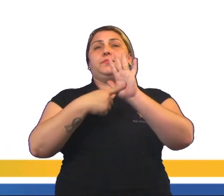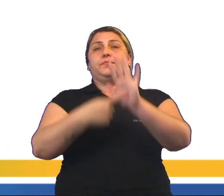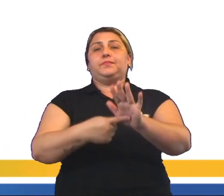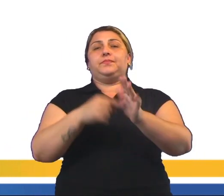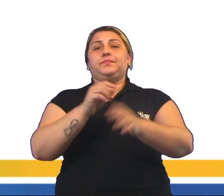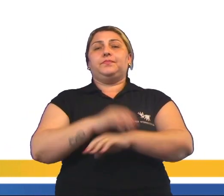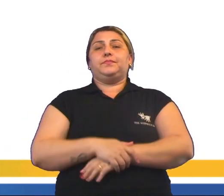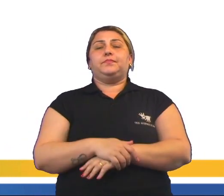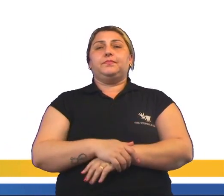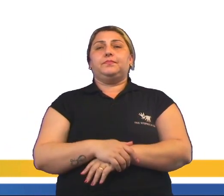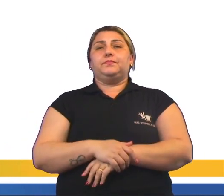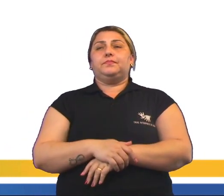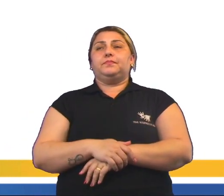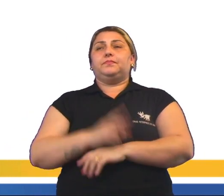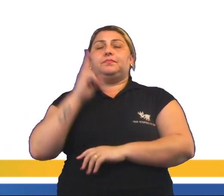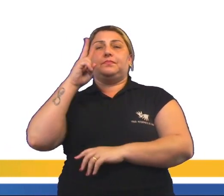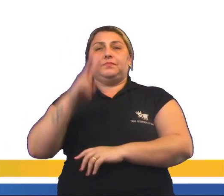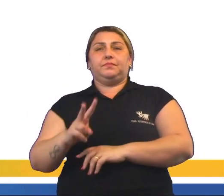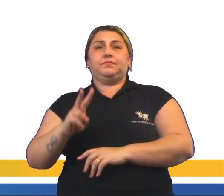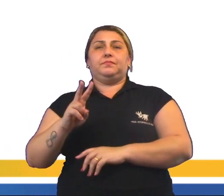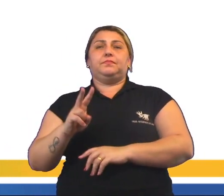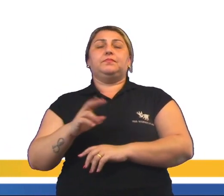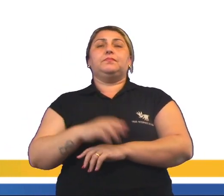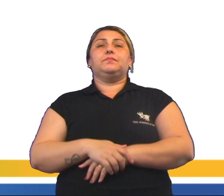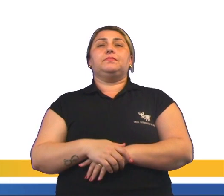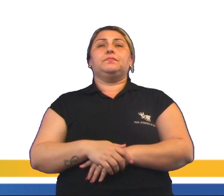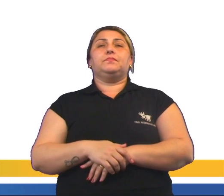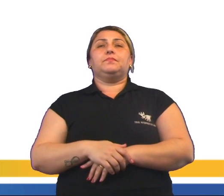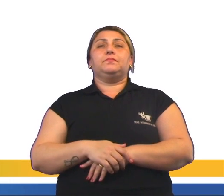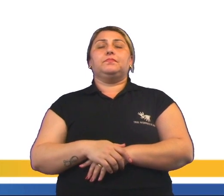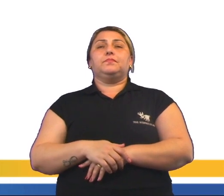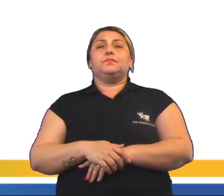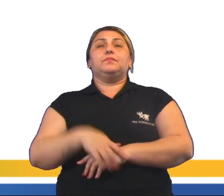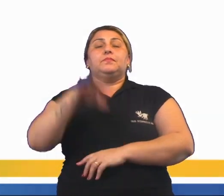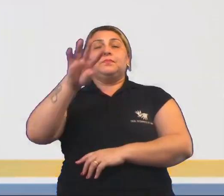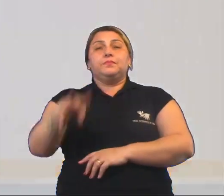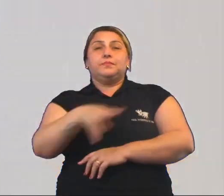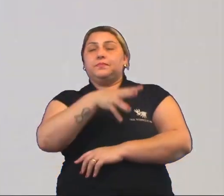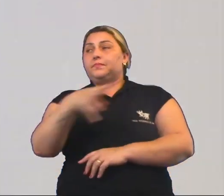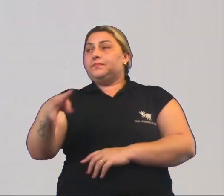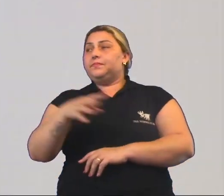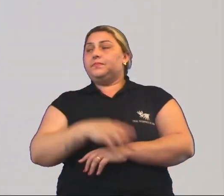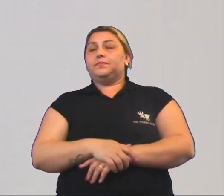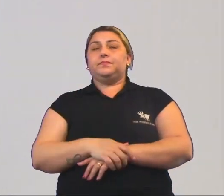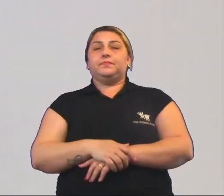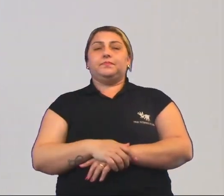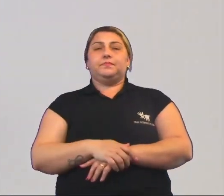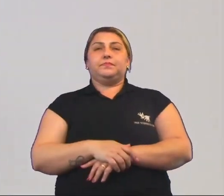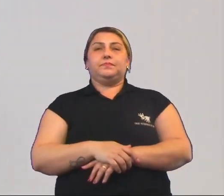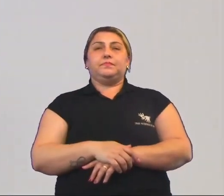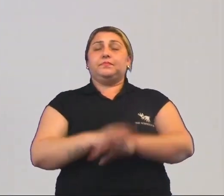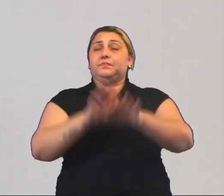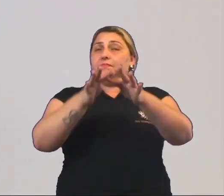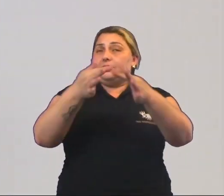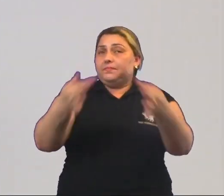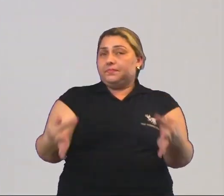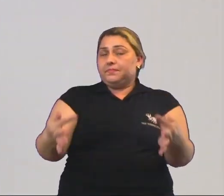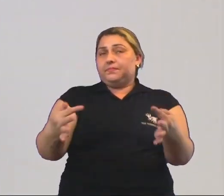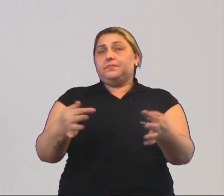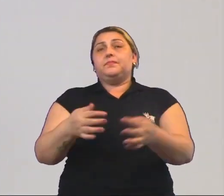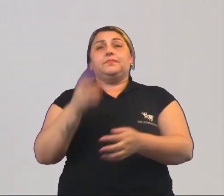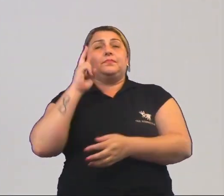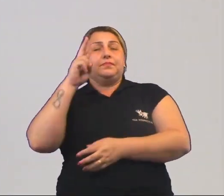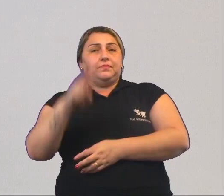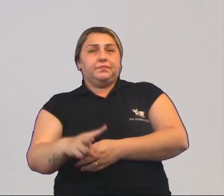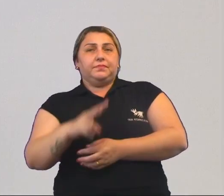aqui, olha. Você vê todos os lados. Então, tabela, pessoal. Tabela é uma coisa simples de a